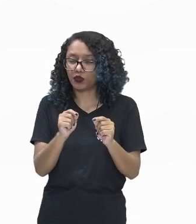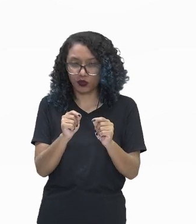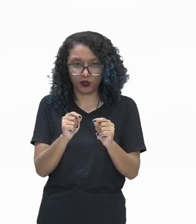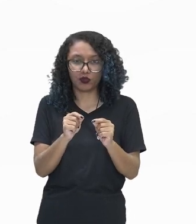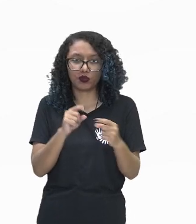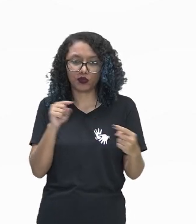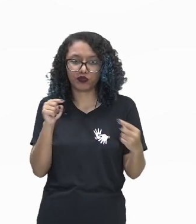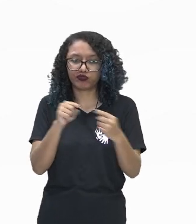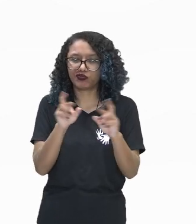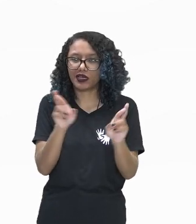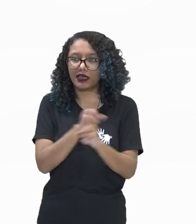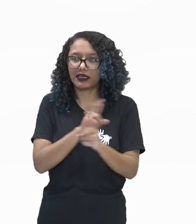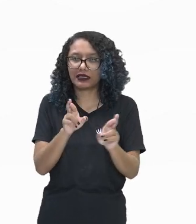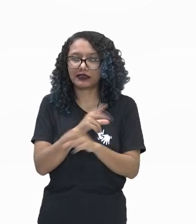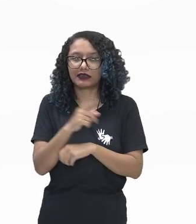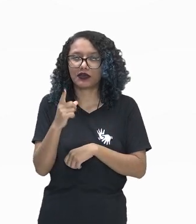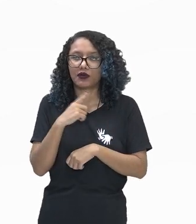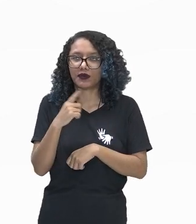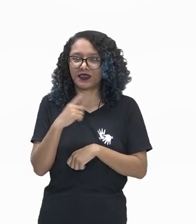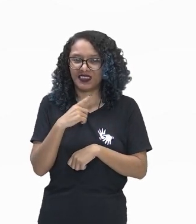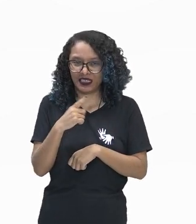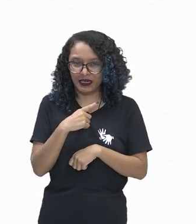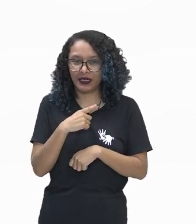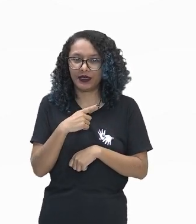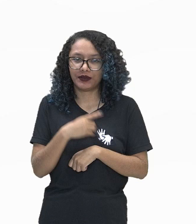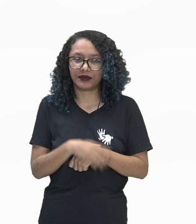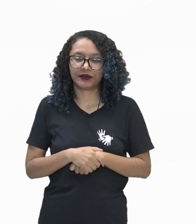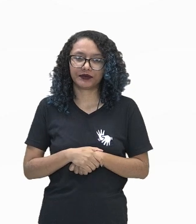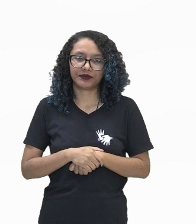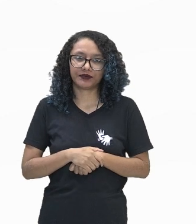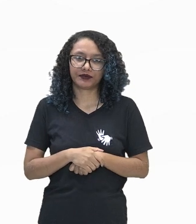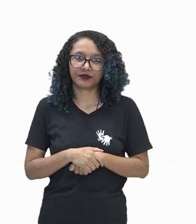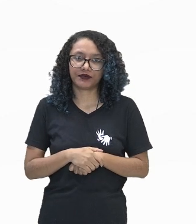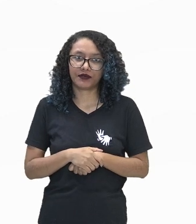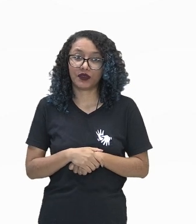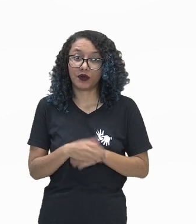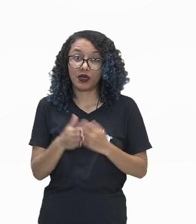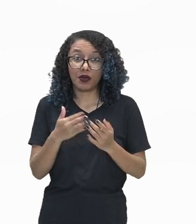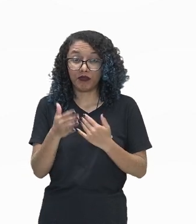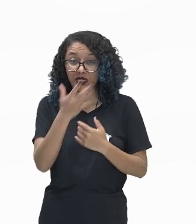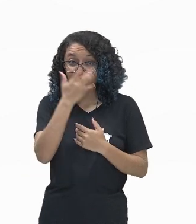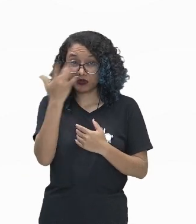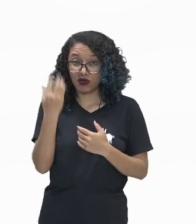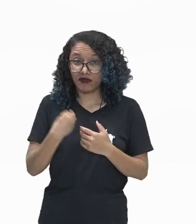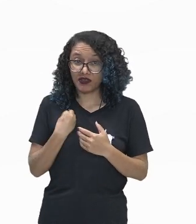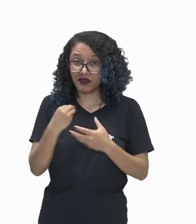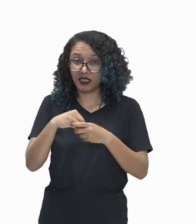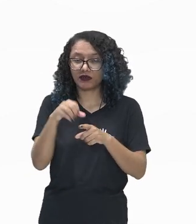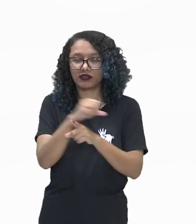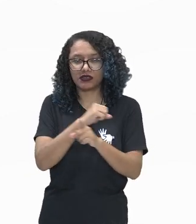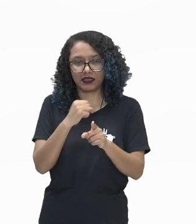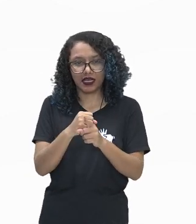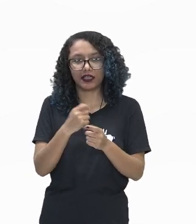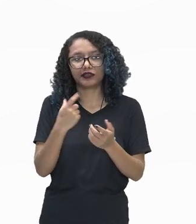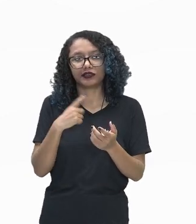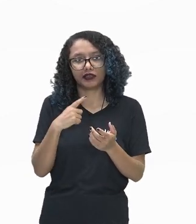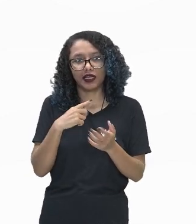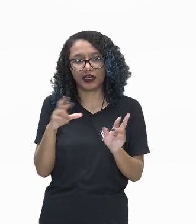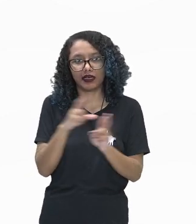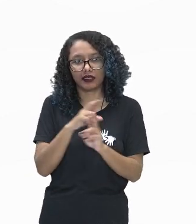em sociedade, e todo ser humano vive, ele participa disso. Por isso a palavra